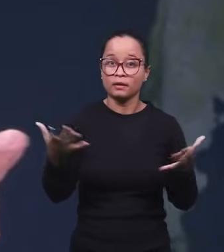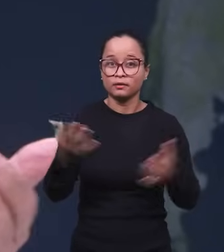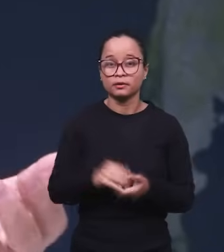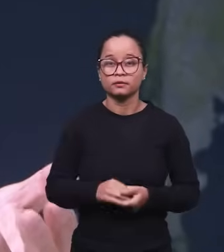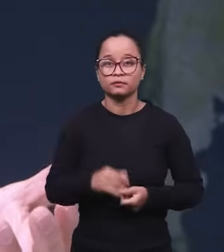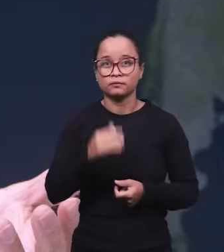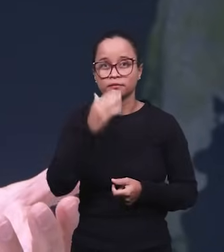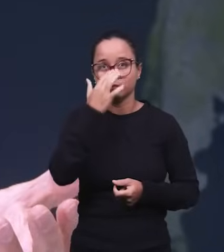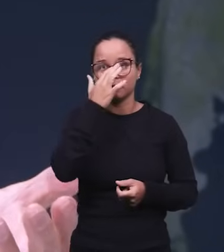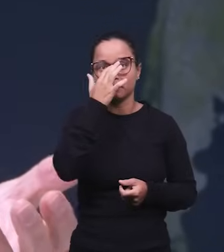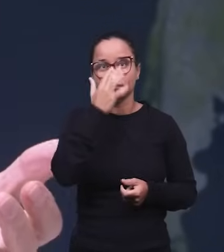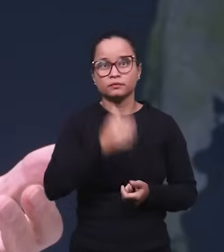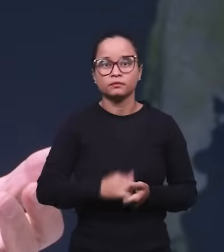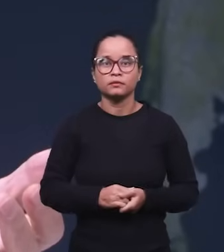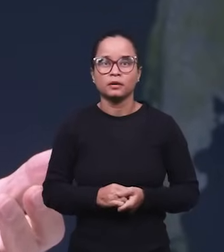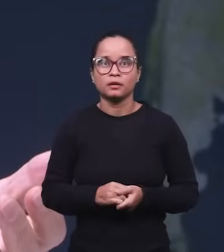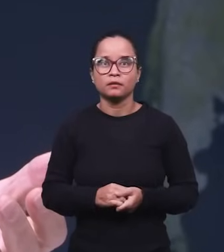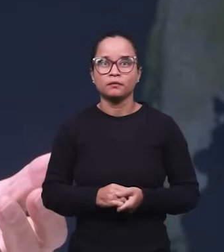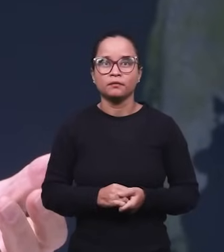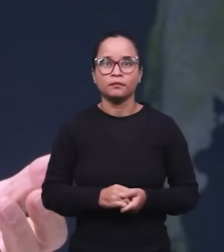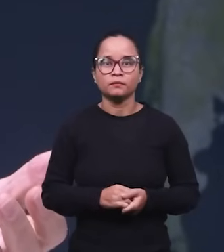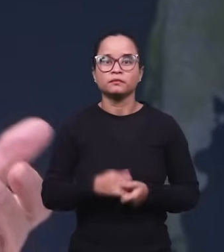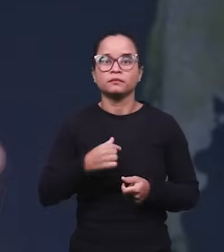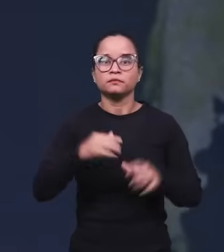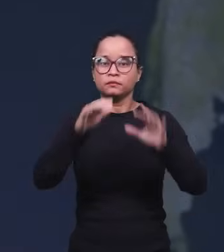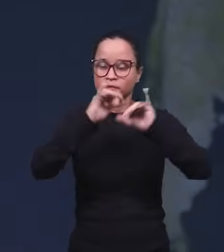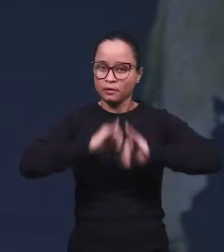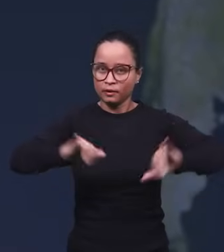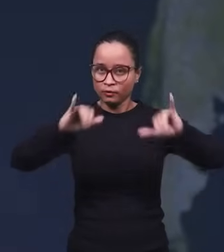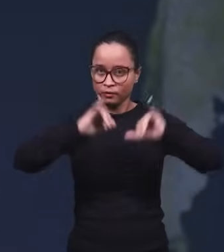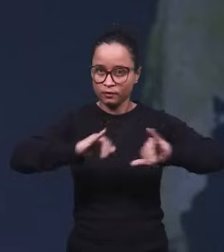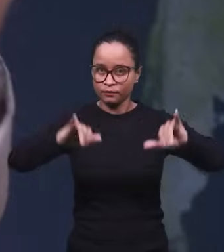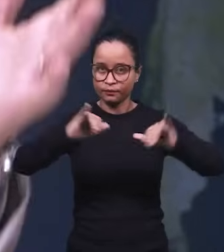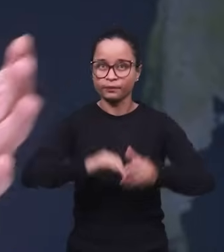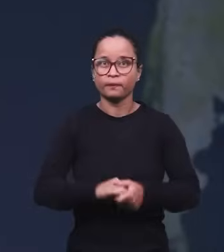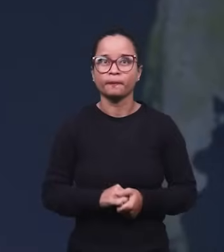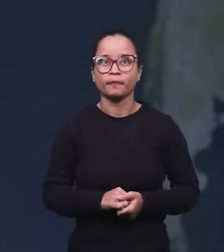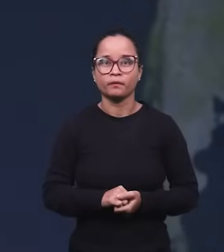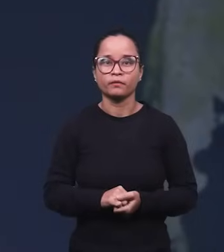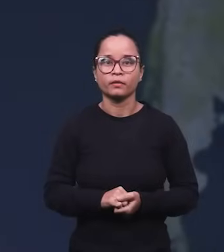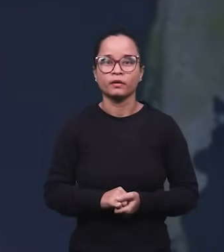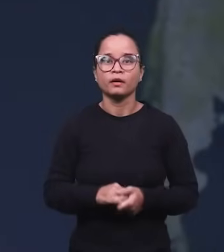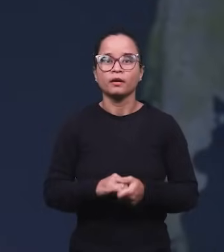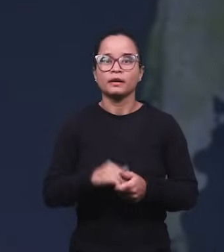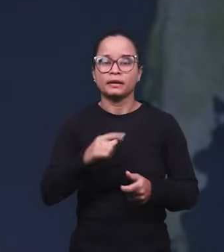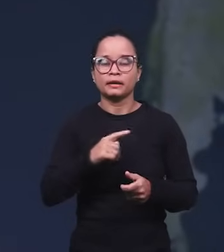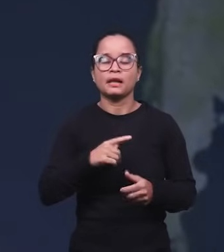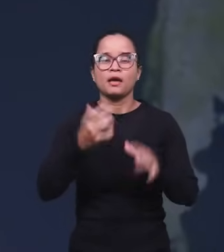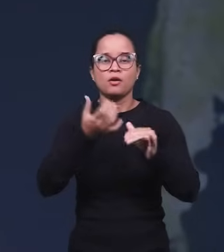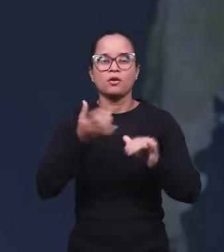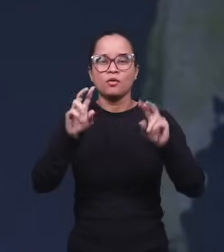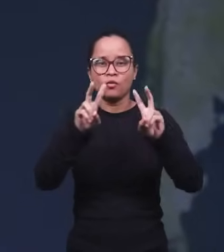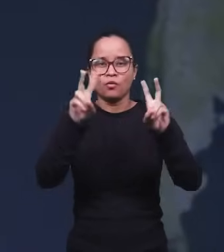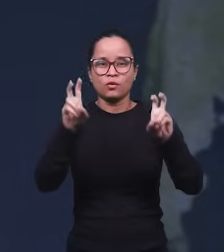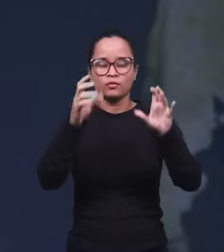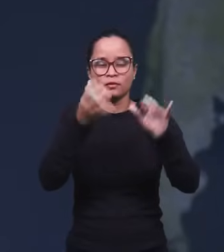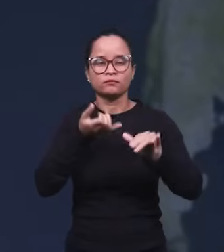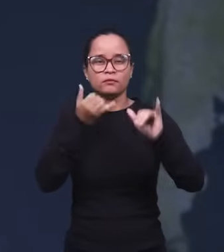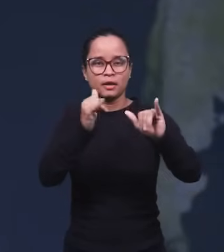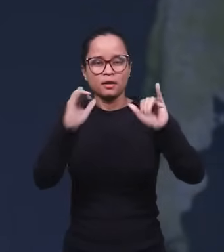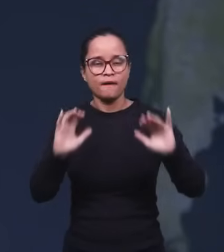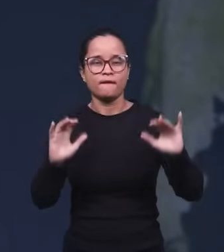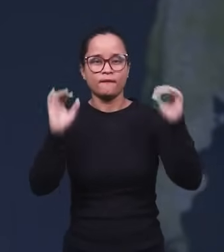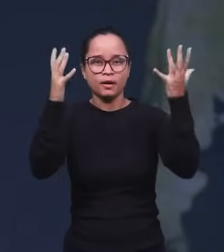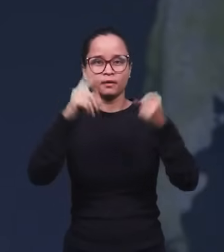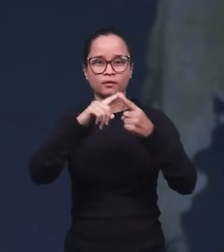as transmissões, tanto das proclamações que nós temos, que nós chamamos de trombetas de festas, 1,